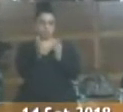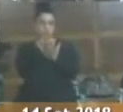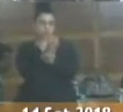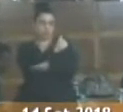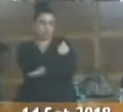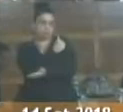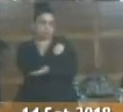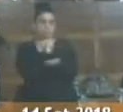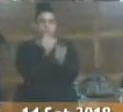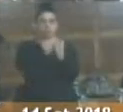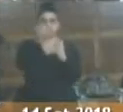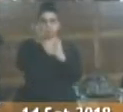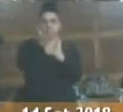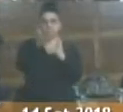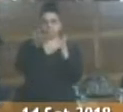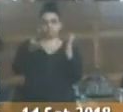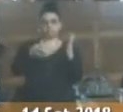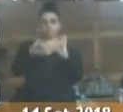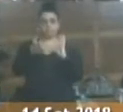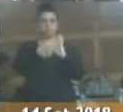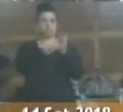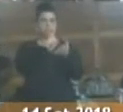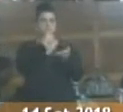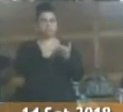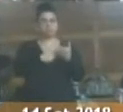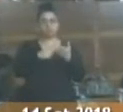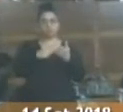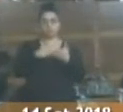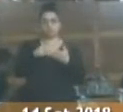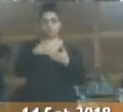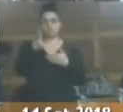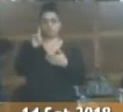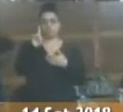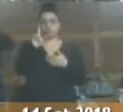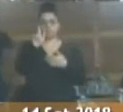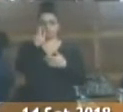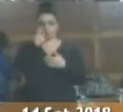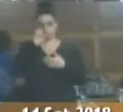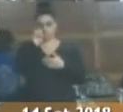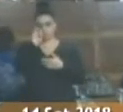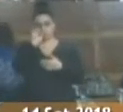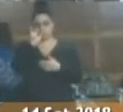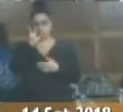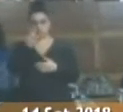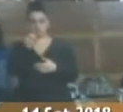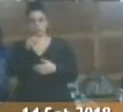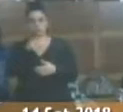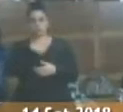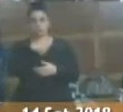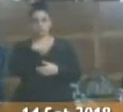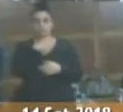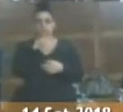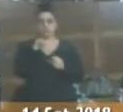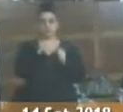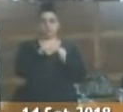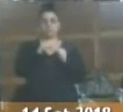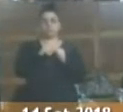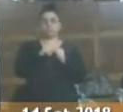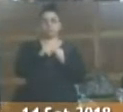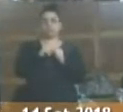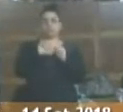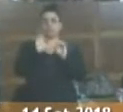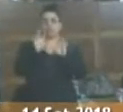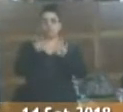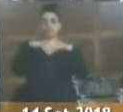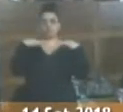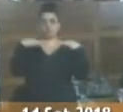foi combinado com o doutor Gustavo que o governo do Estado, a Assembleia Legislativa, vai bancar